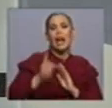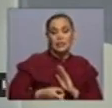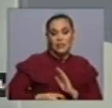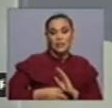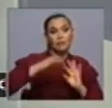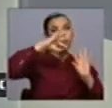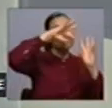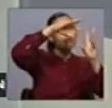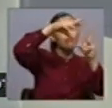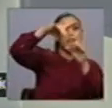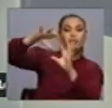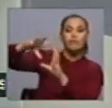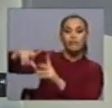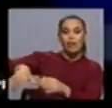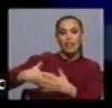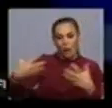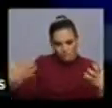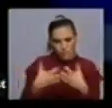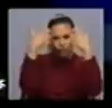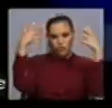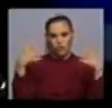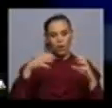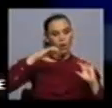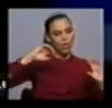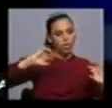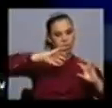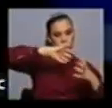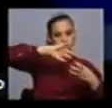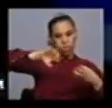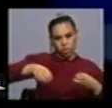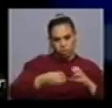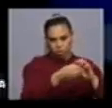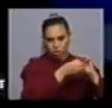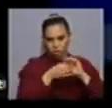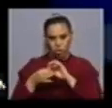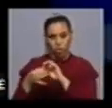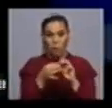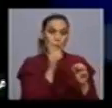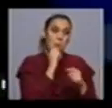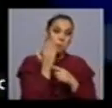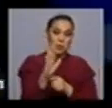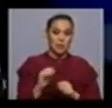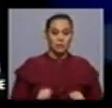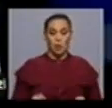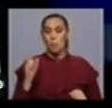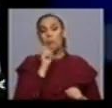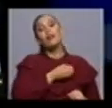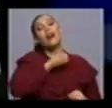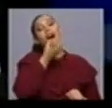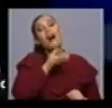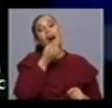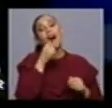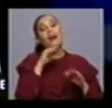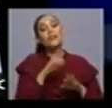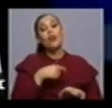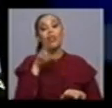por exemplo, que sofreram colisões ou processos de união, digamos assim, de colisão de galáxias. Isso poderia explicar o que estamos a